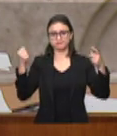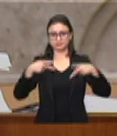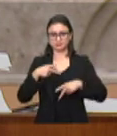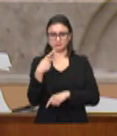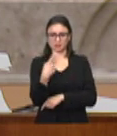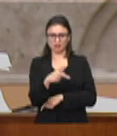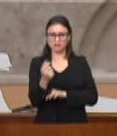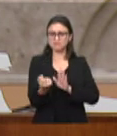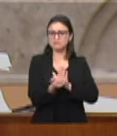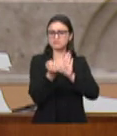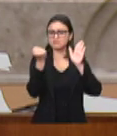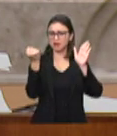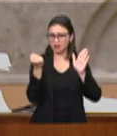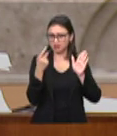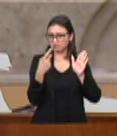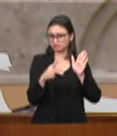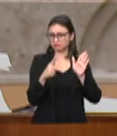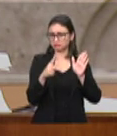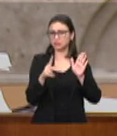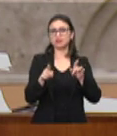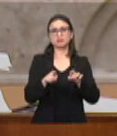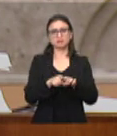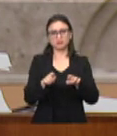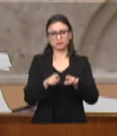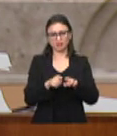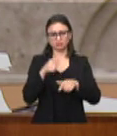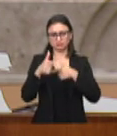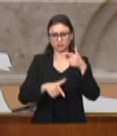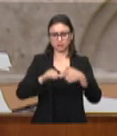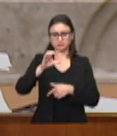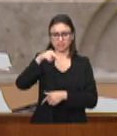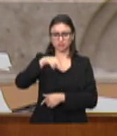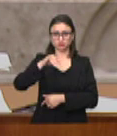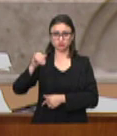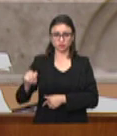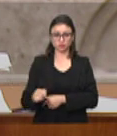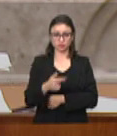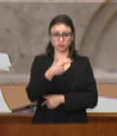com a marcante passagem também pelo CNJ de 2008 a